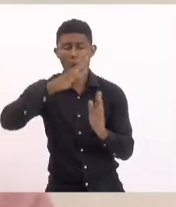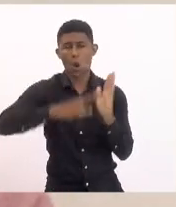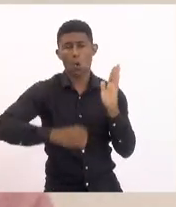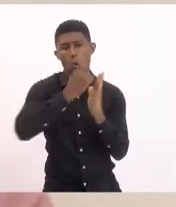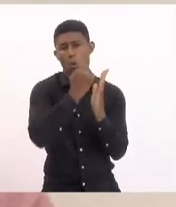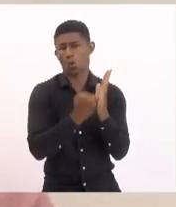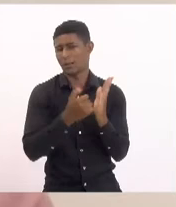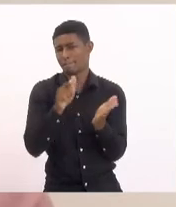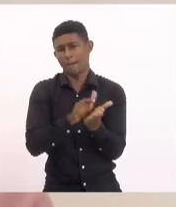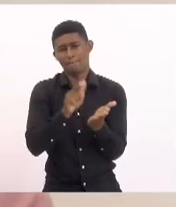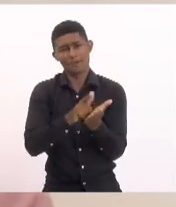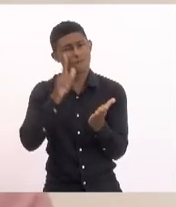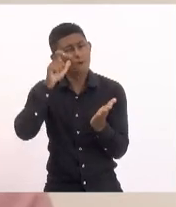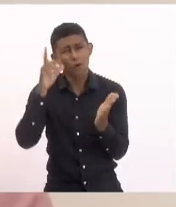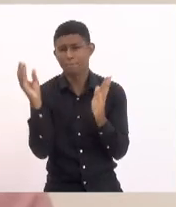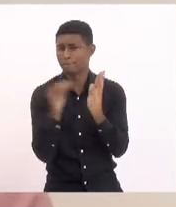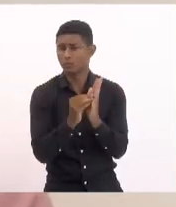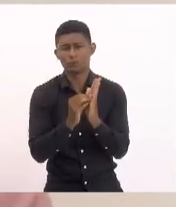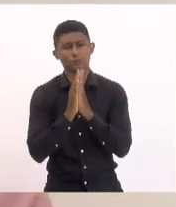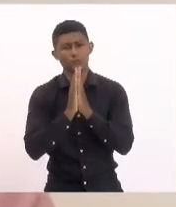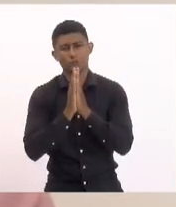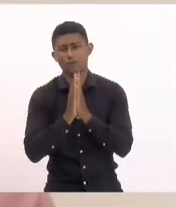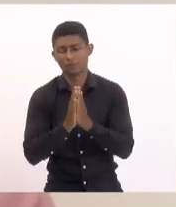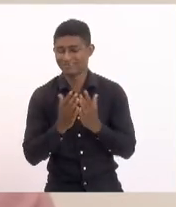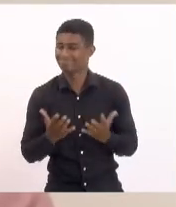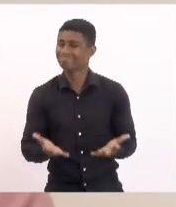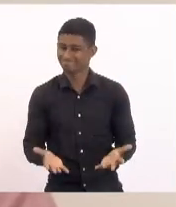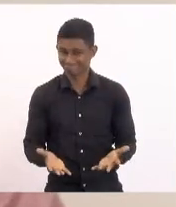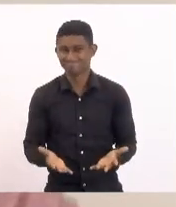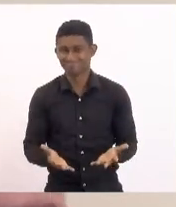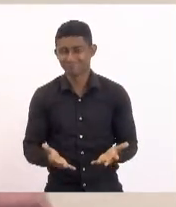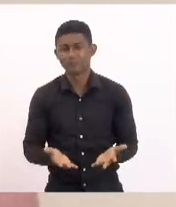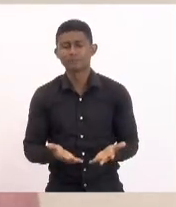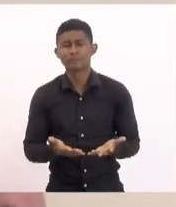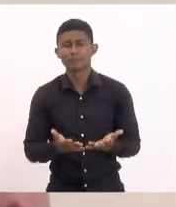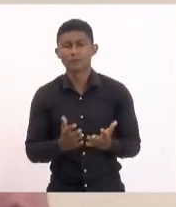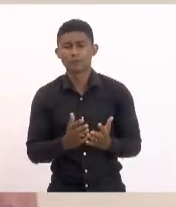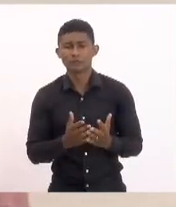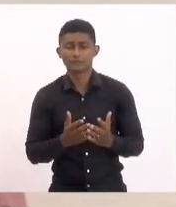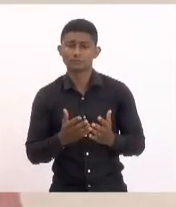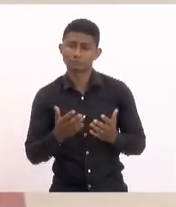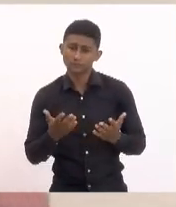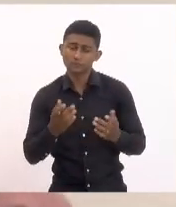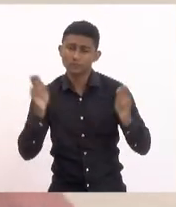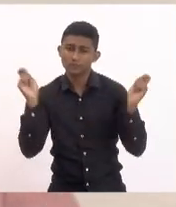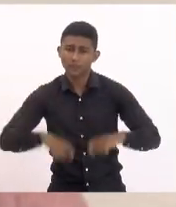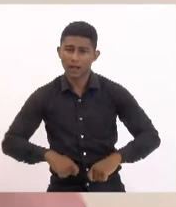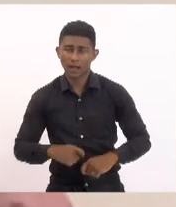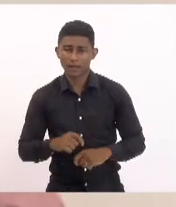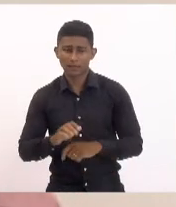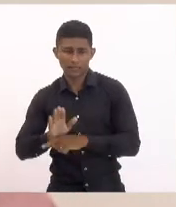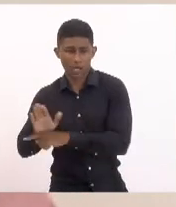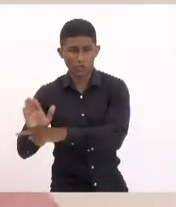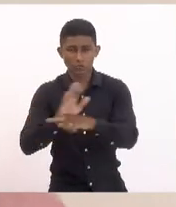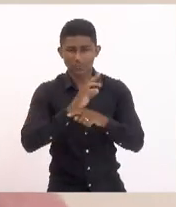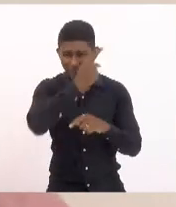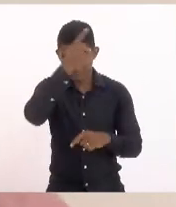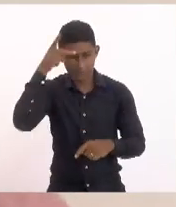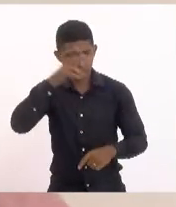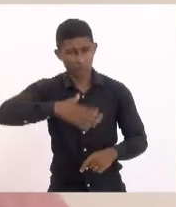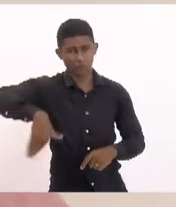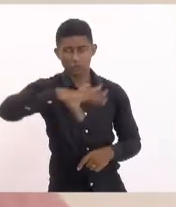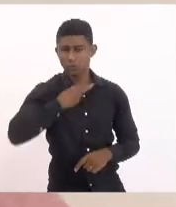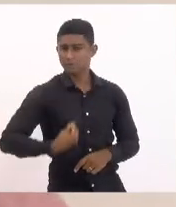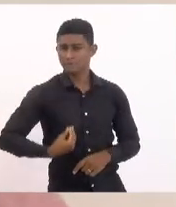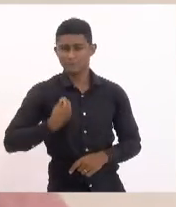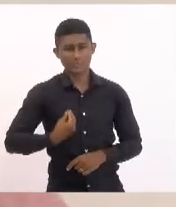excelente contrapartida, colaborará em muito em garantir o direito à vida e à segurança desses